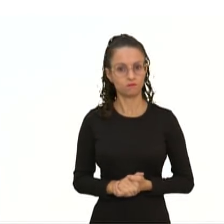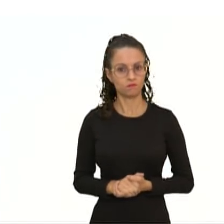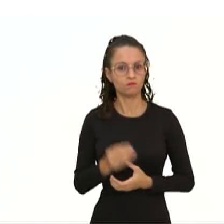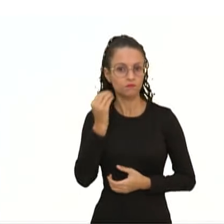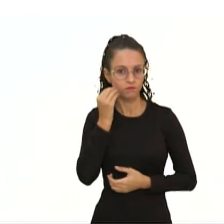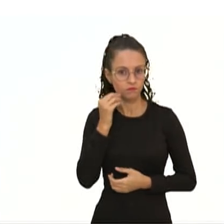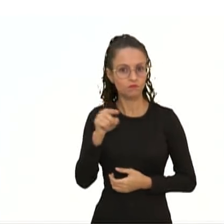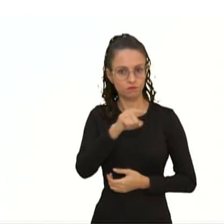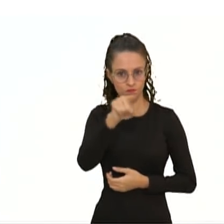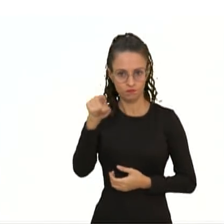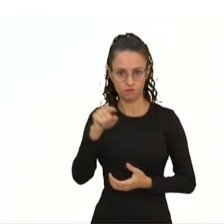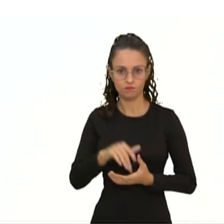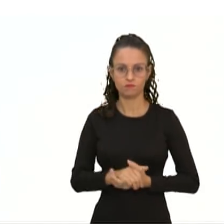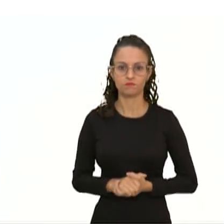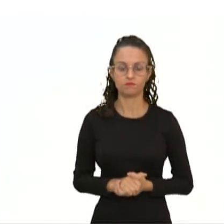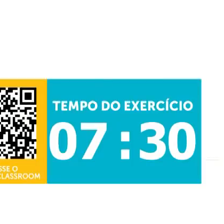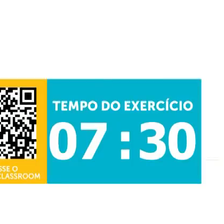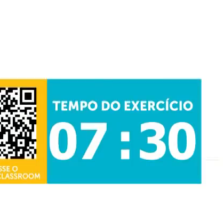lá?